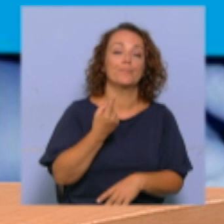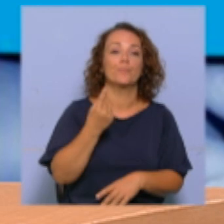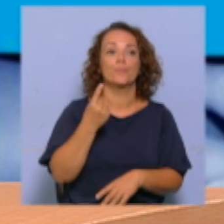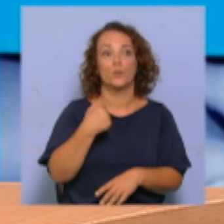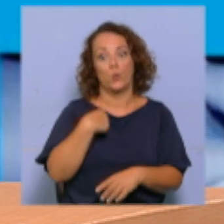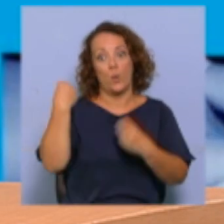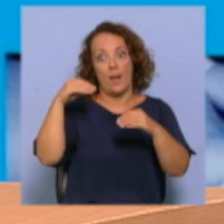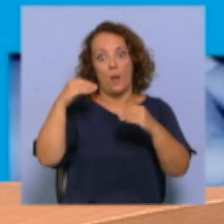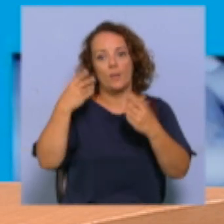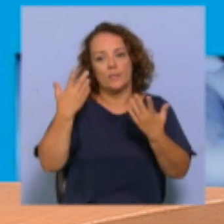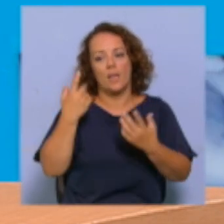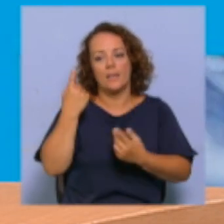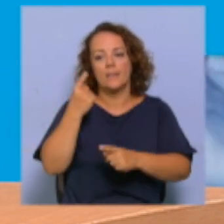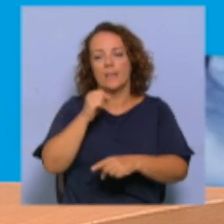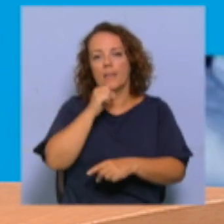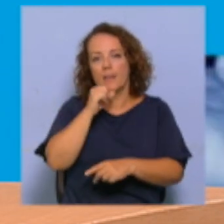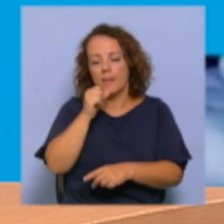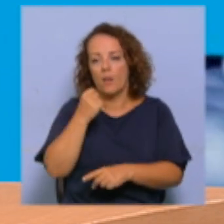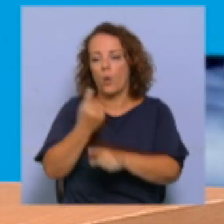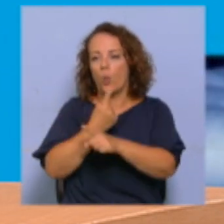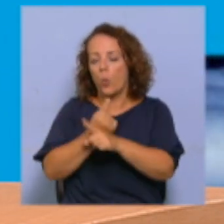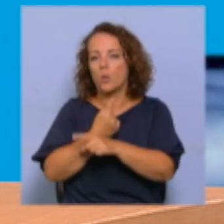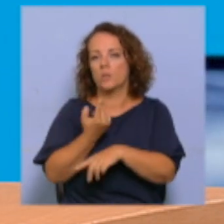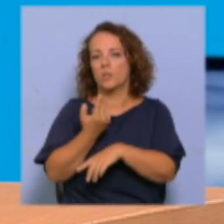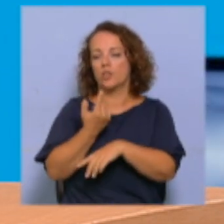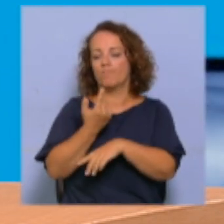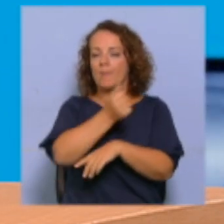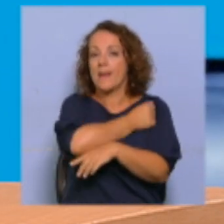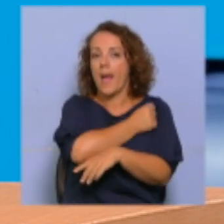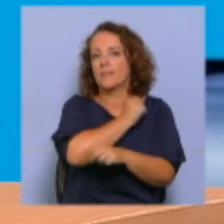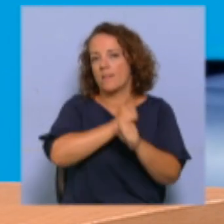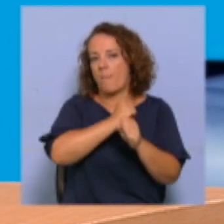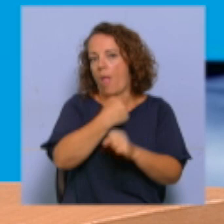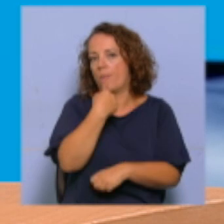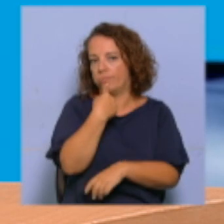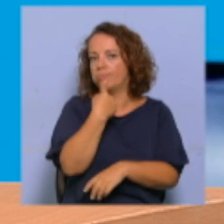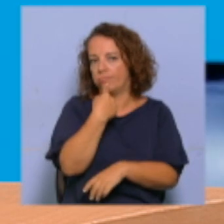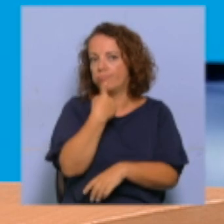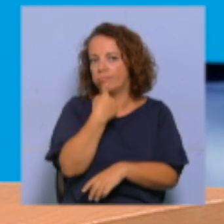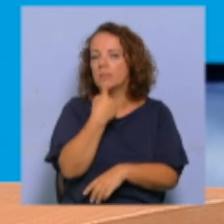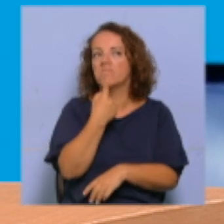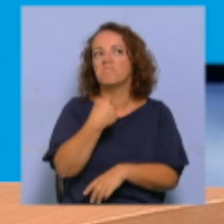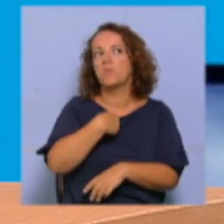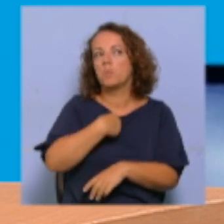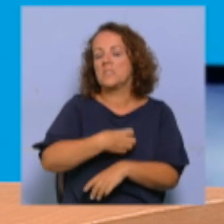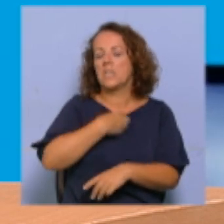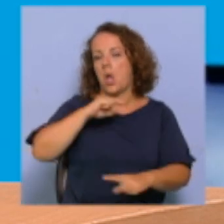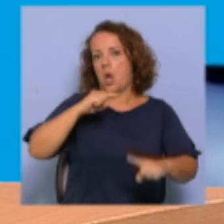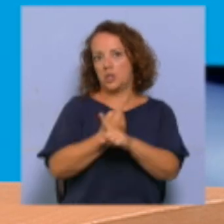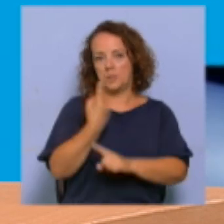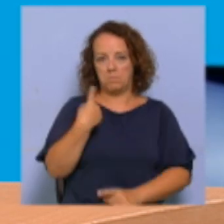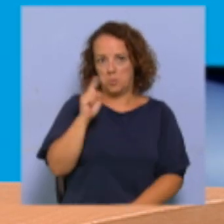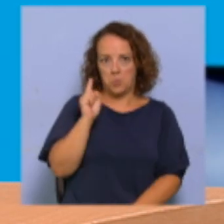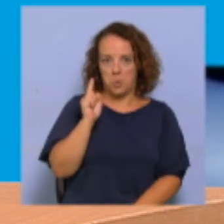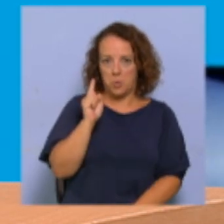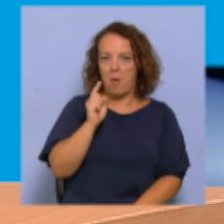que dou aulas, estudo e escrevo e leio muito em casa, portanto, eu não senti muito isso. Mas para os mais